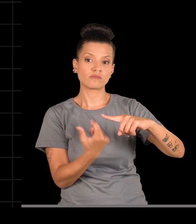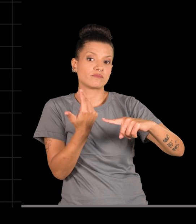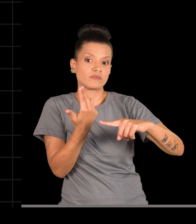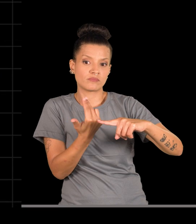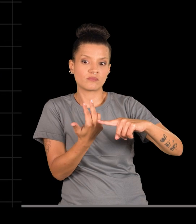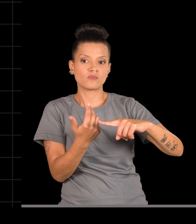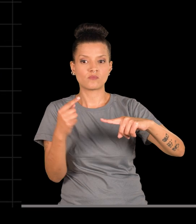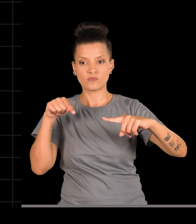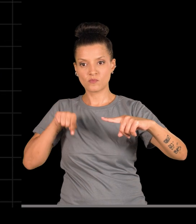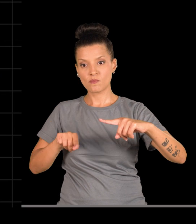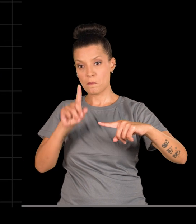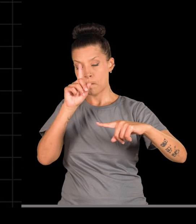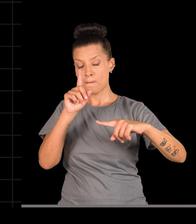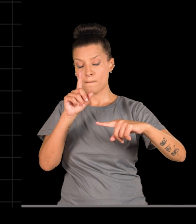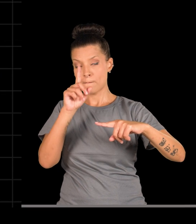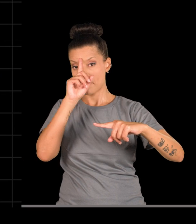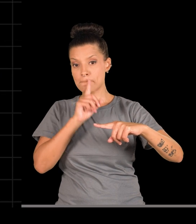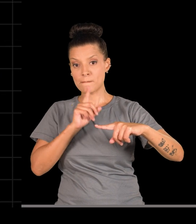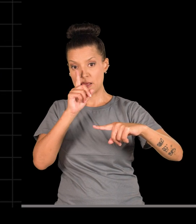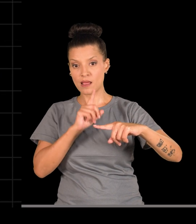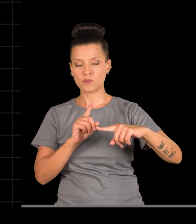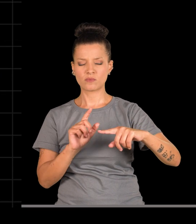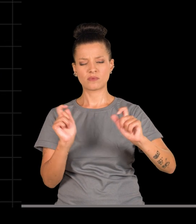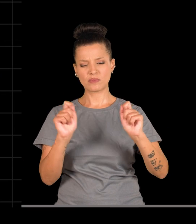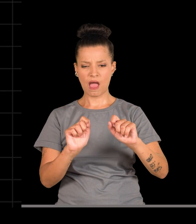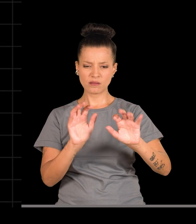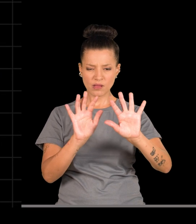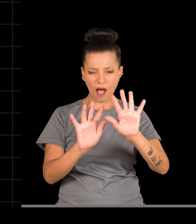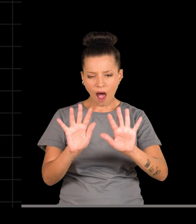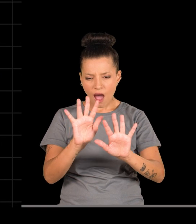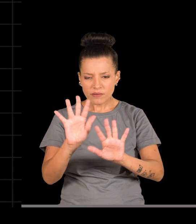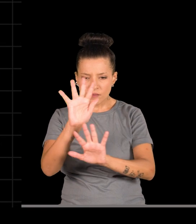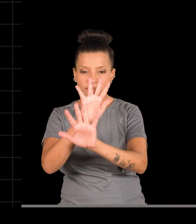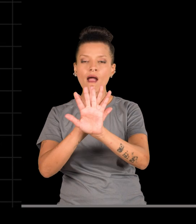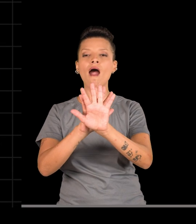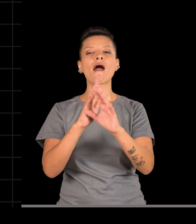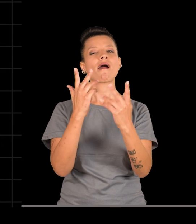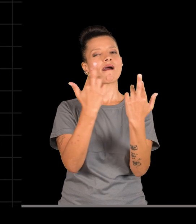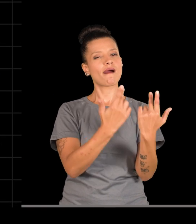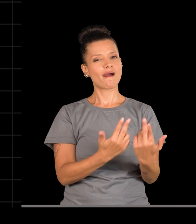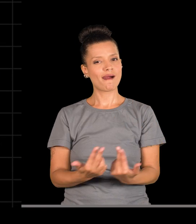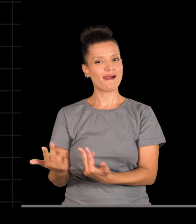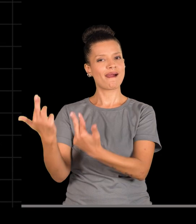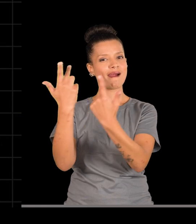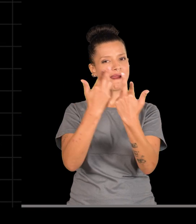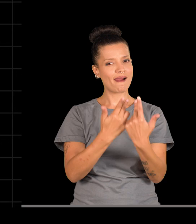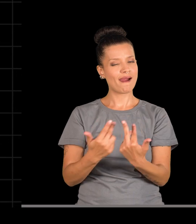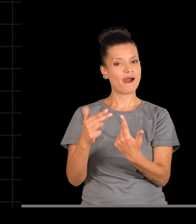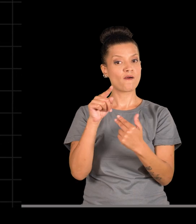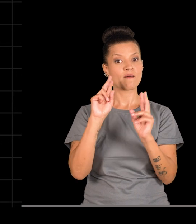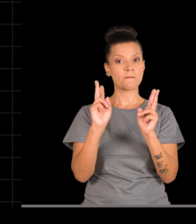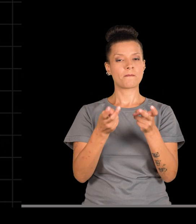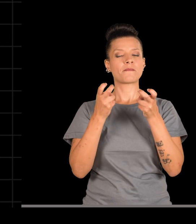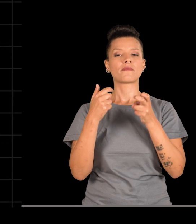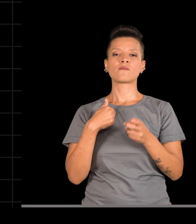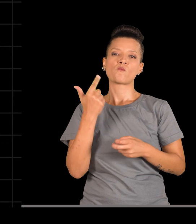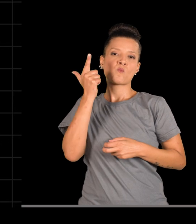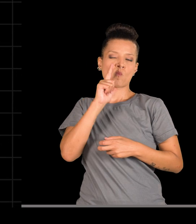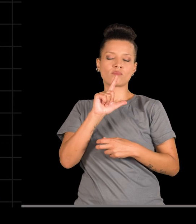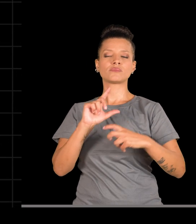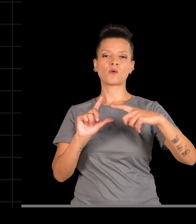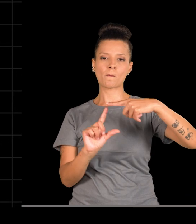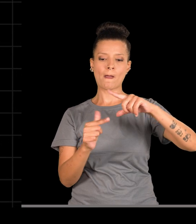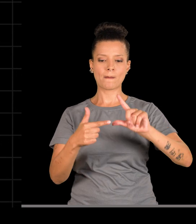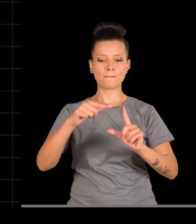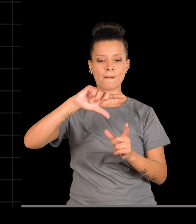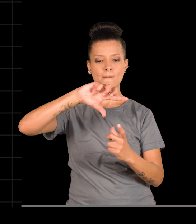Então ele vale 1/8 também. Vale a mesma coisa que esse triângulo amarelo. Você percebe que as áreas são iguais, né? Eu posso pegar esse triângulo amarelo aqui e dividir assim, ó,